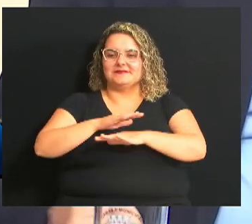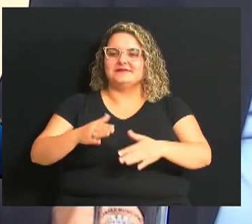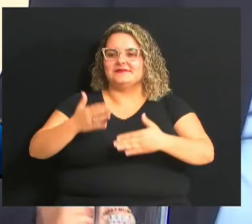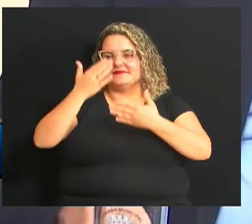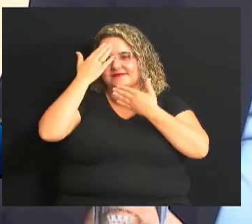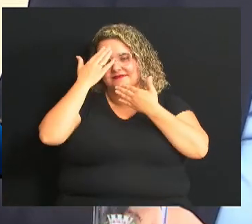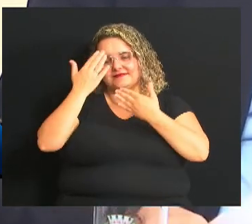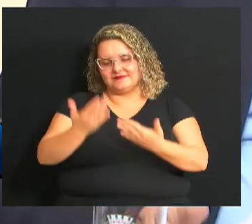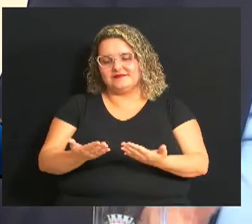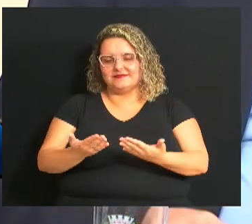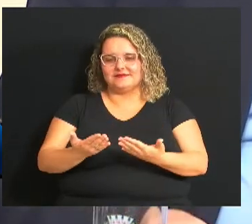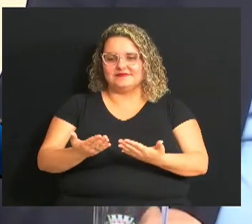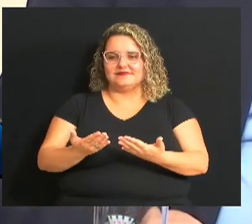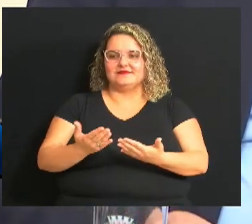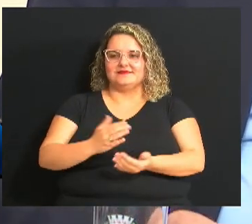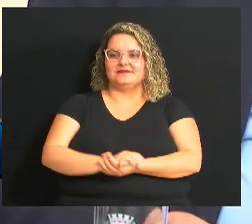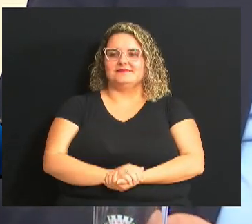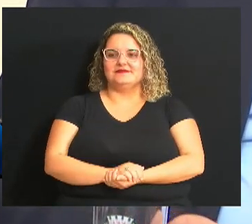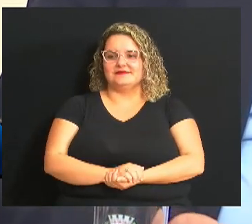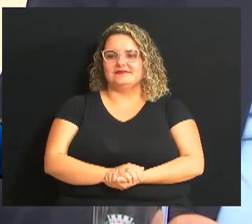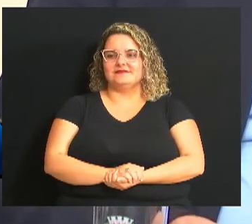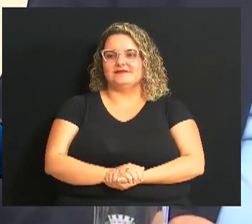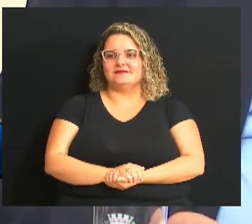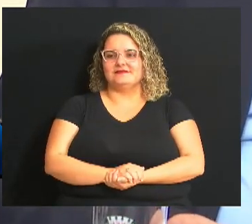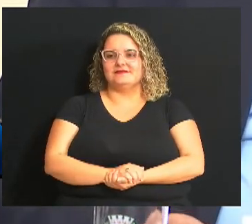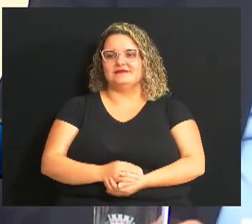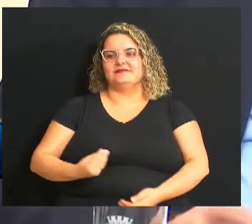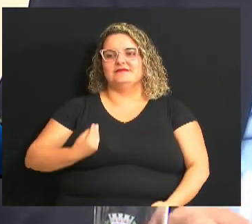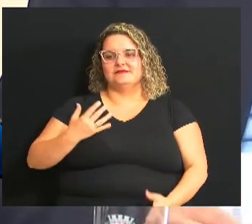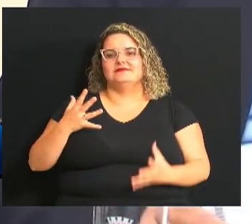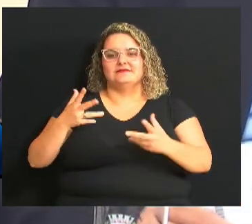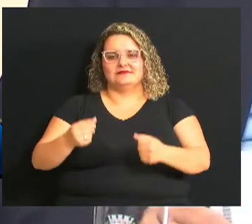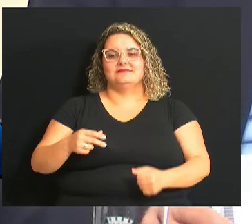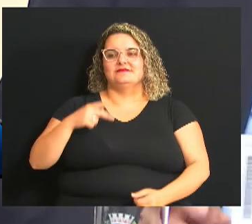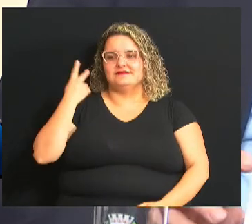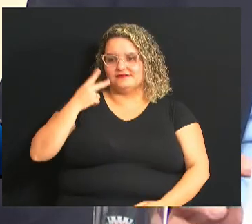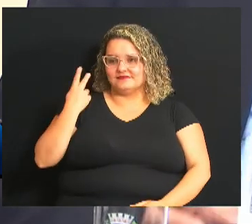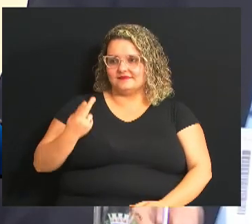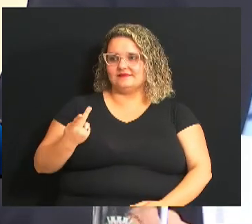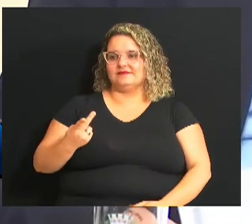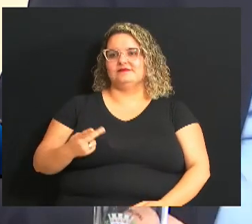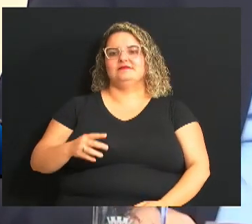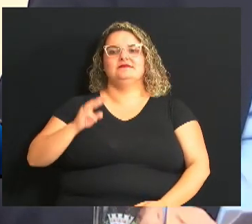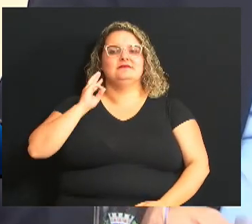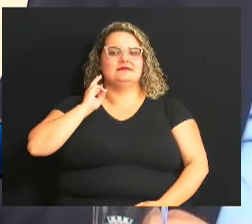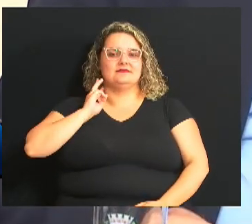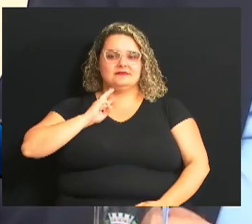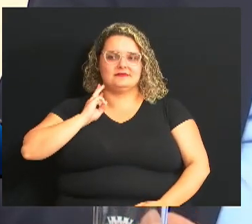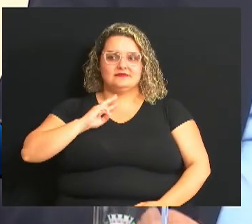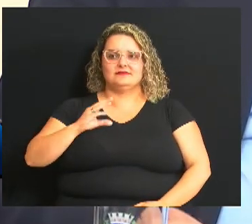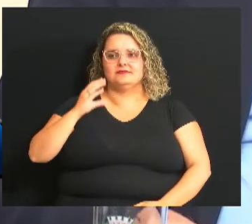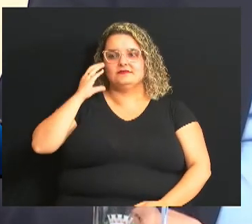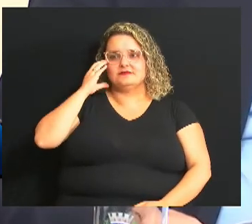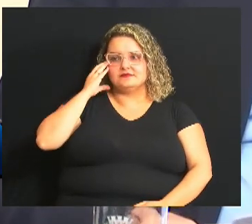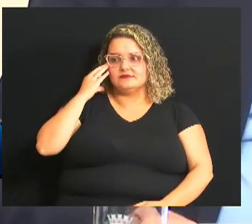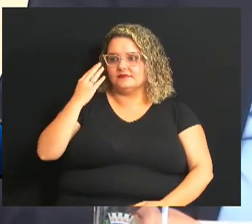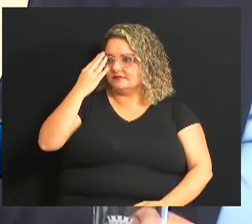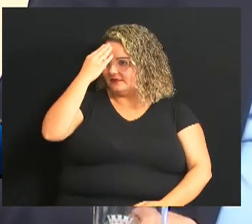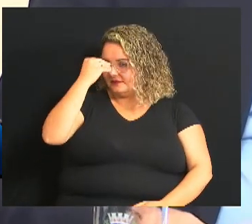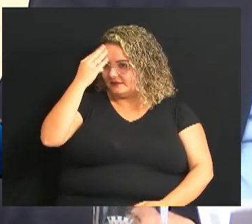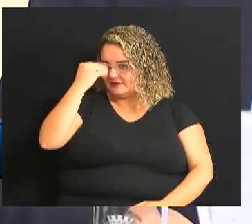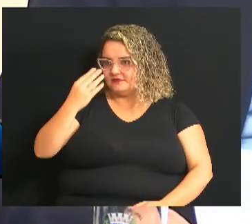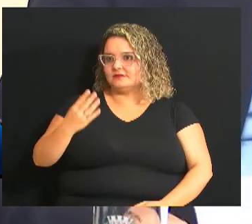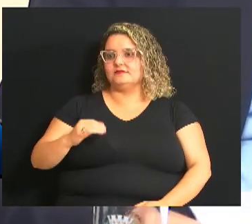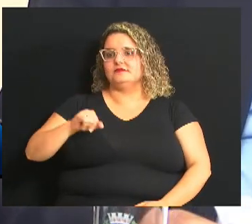muito a presença aqui de todos os vereadores, vereador Luiz Cirilo, vereador Cecílio, vereador Jair da Farmácia,